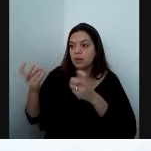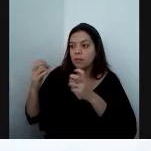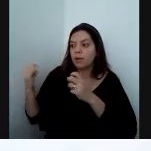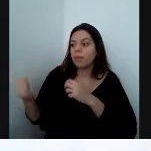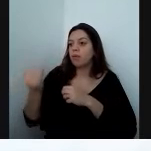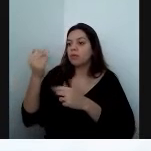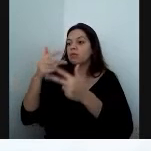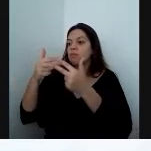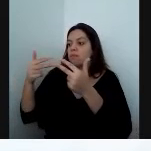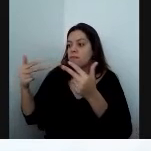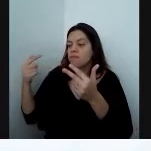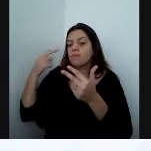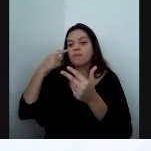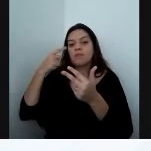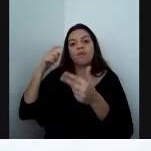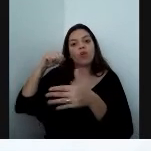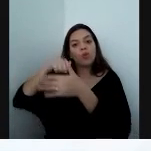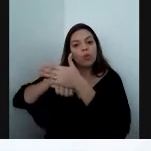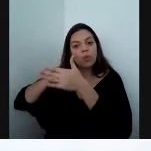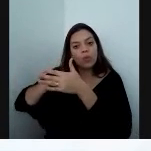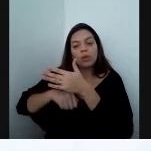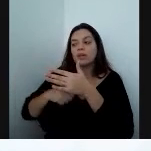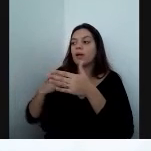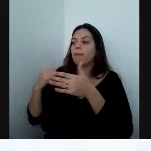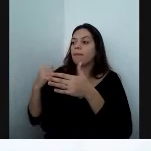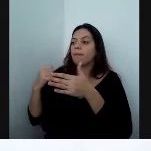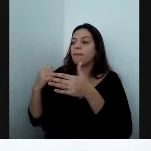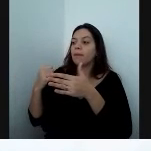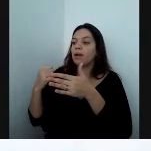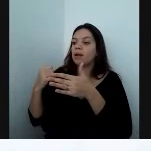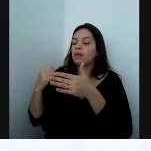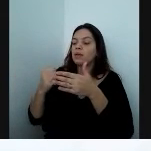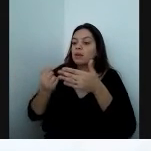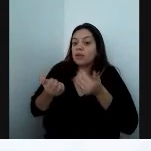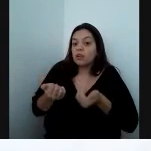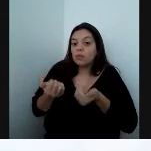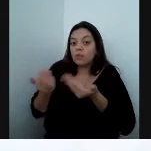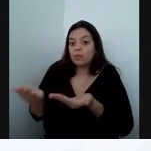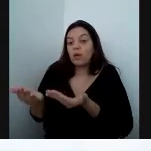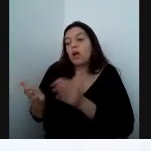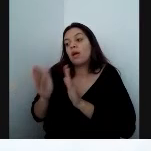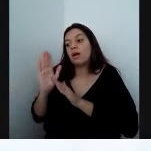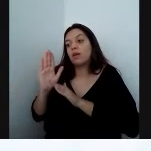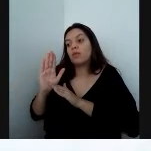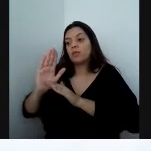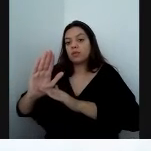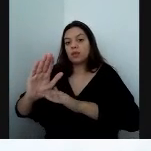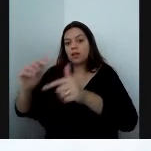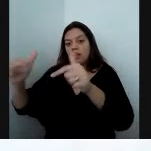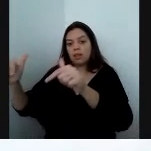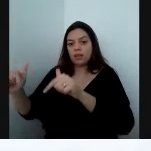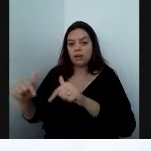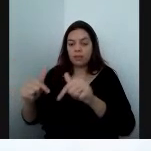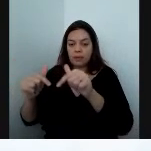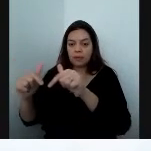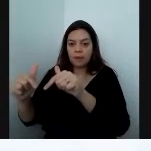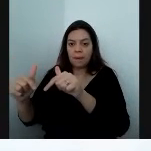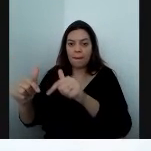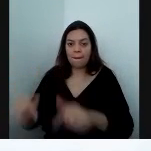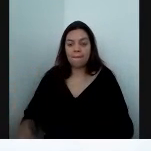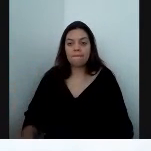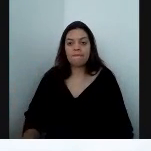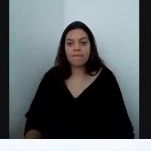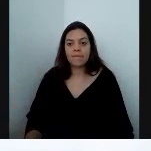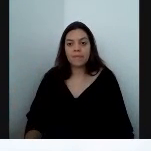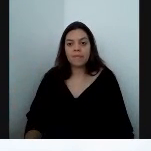gostaria de dizer que esse aspecto da ação sindical foi muito importante para que é que não conseguiu fosse boa porque